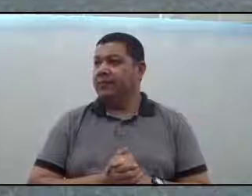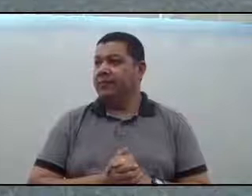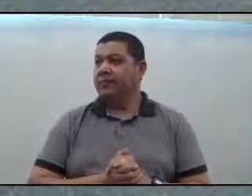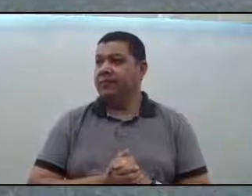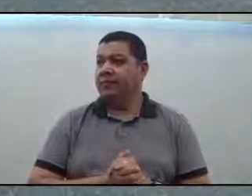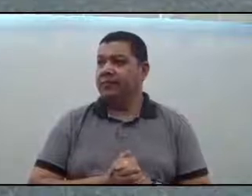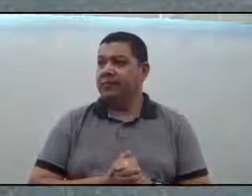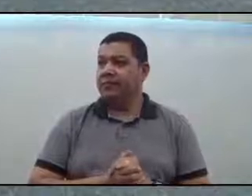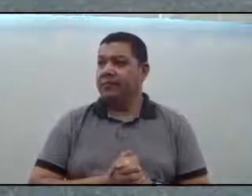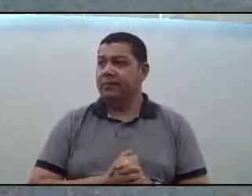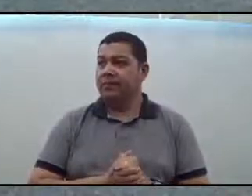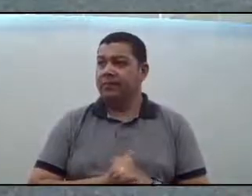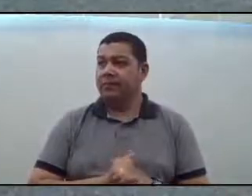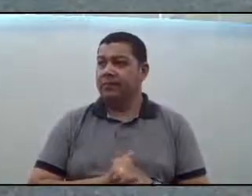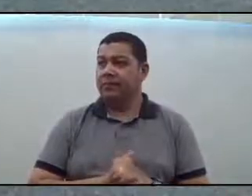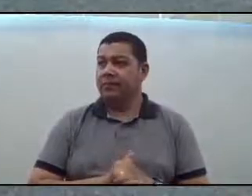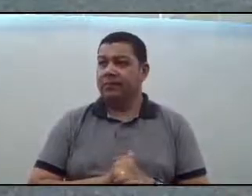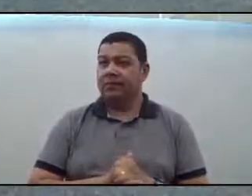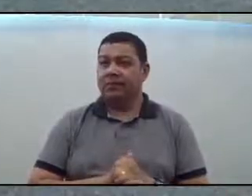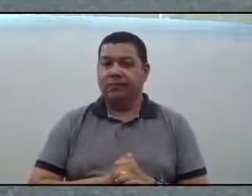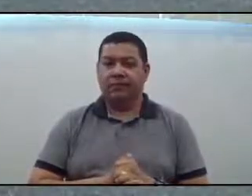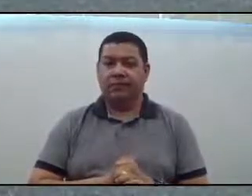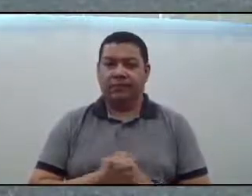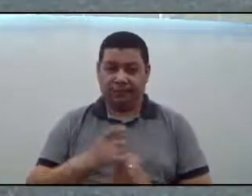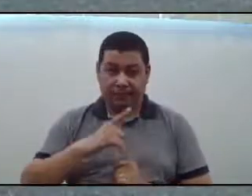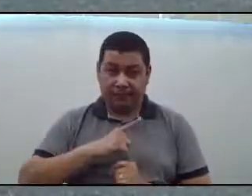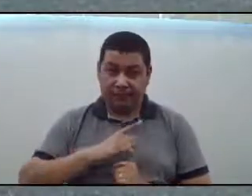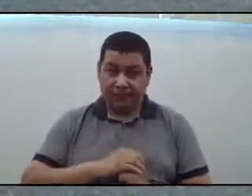e parabenizar aqui